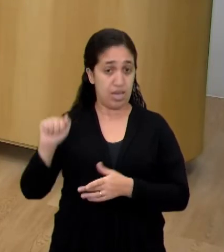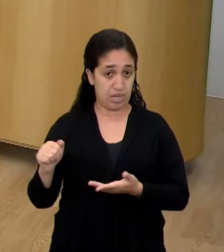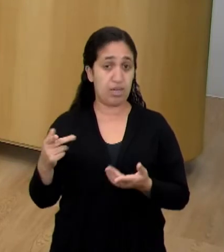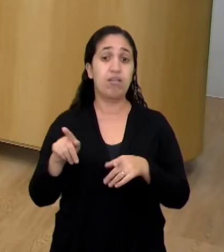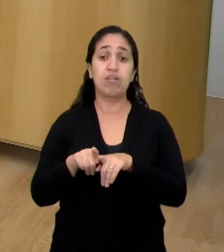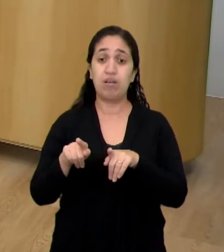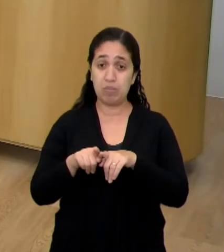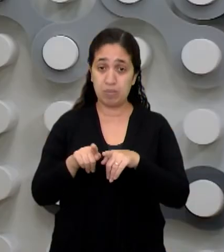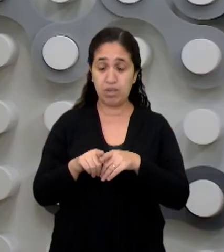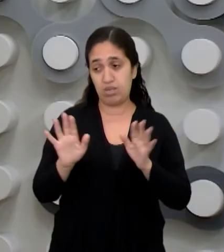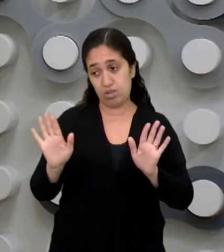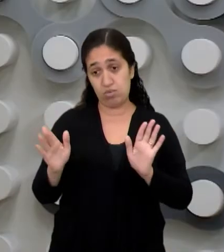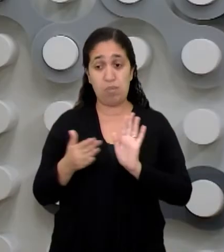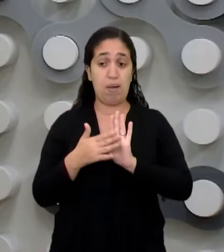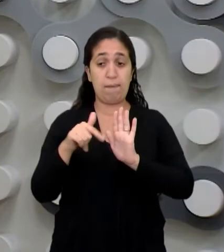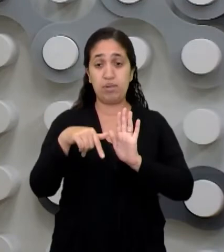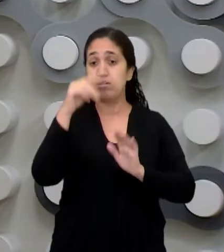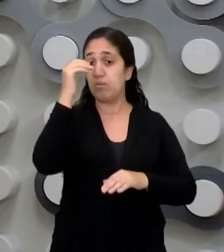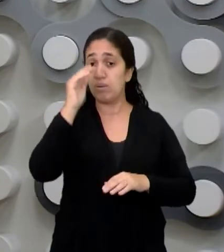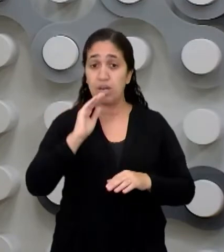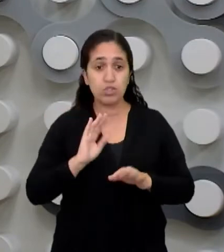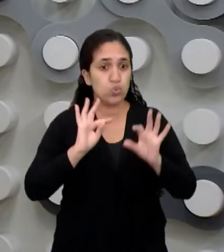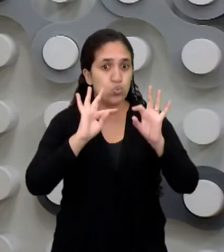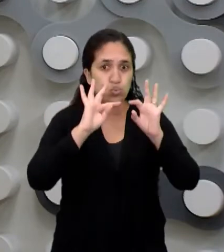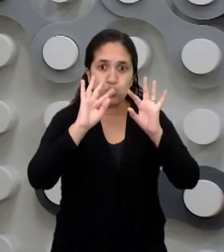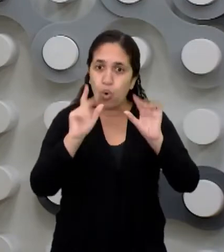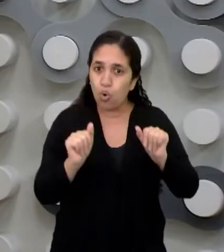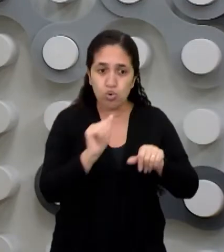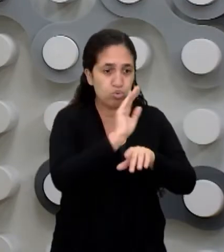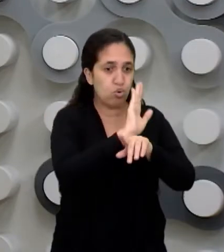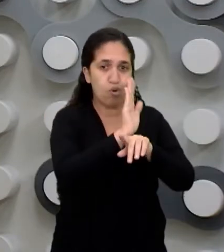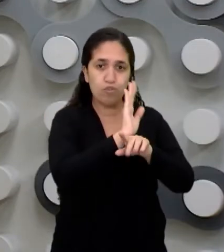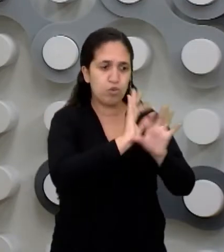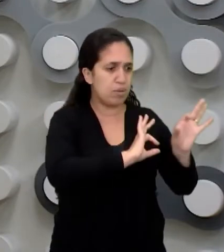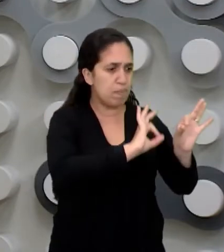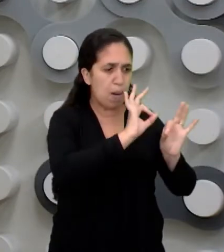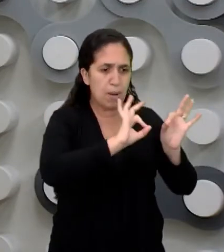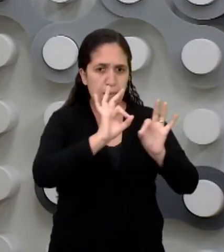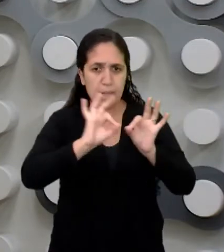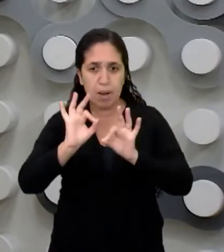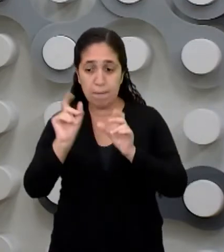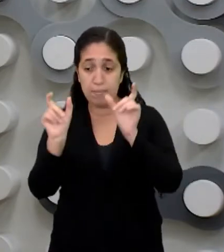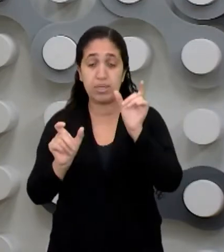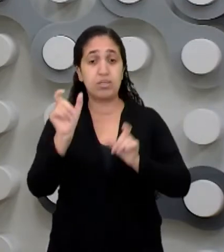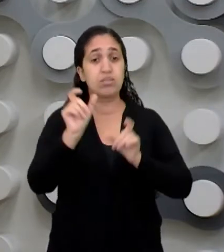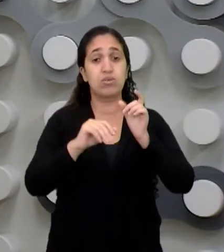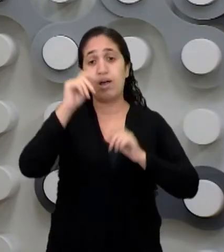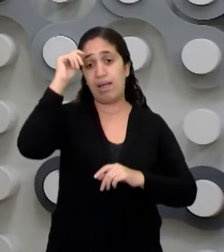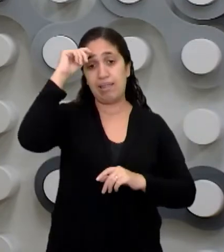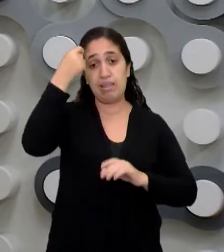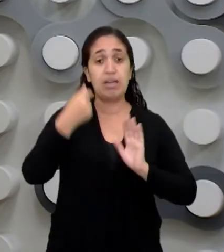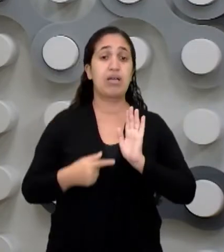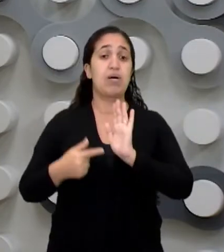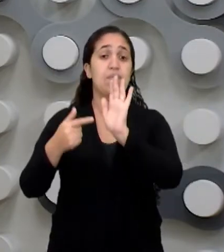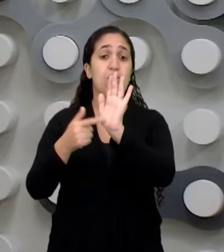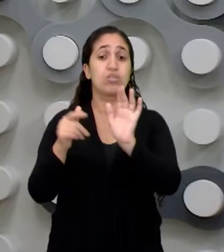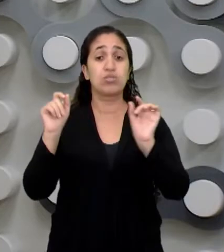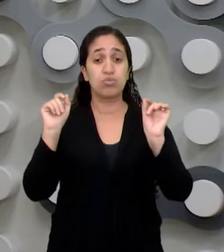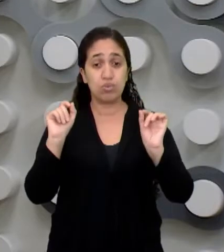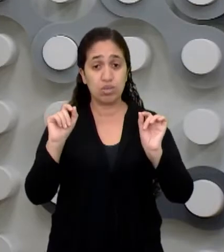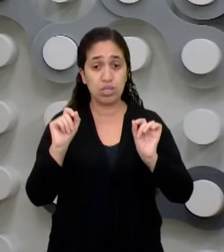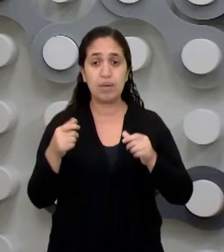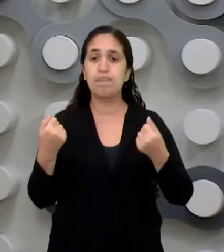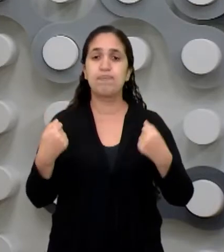Na mídia, E o filme dele todo produzido por pessoas negras, um diretor negro, tudo negro. Então, quer dizer, é uma demonstração de que precisa ter